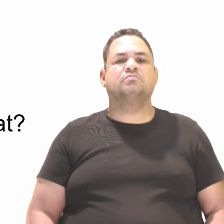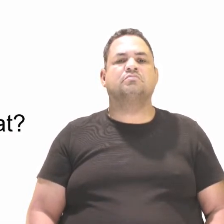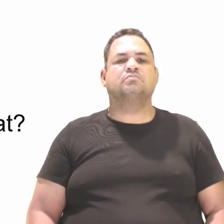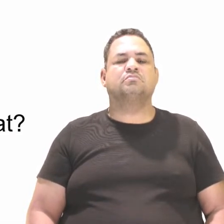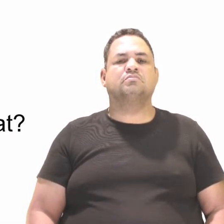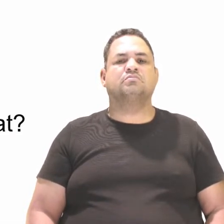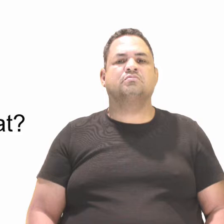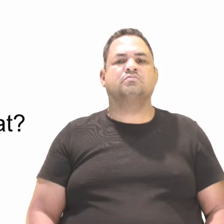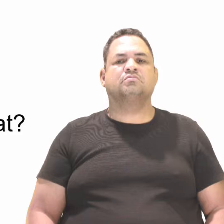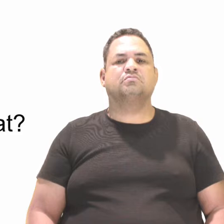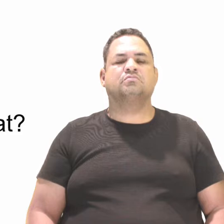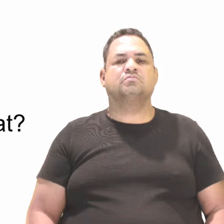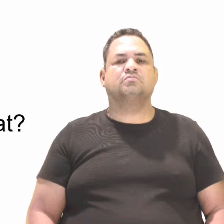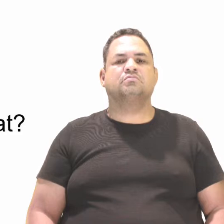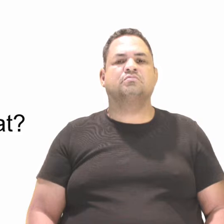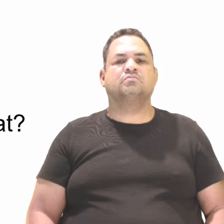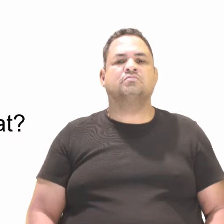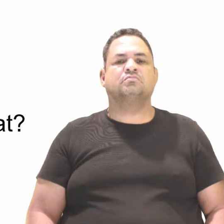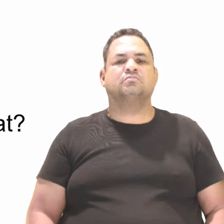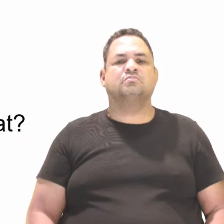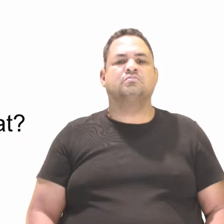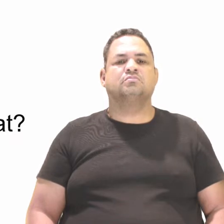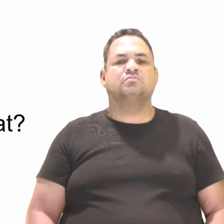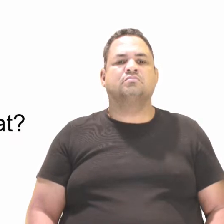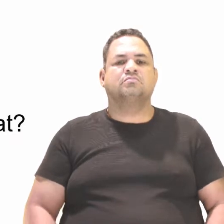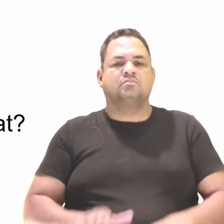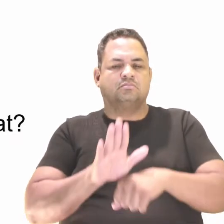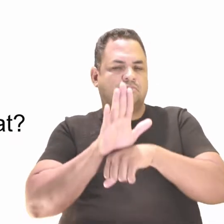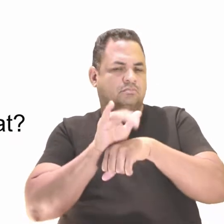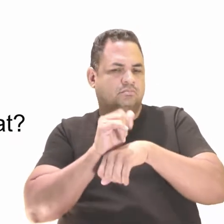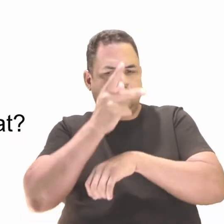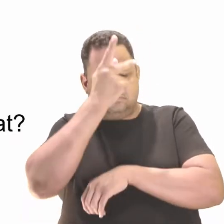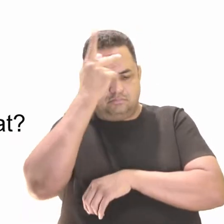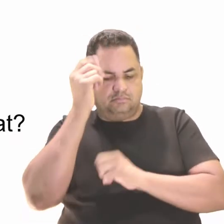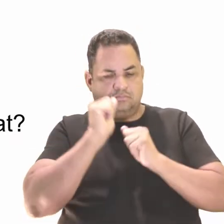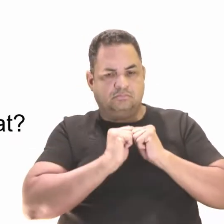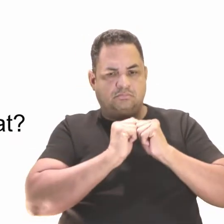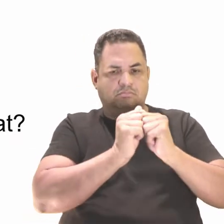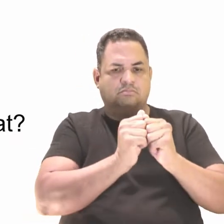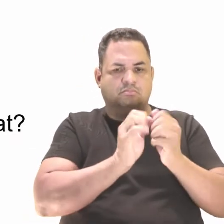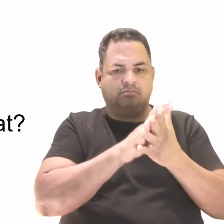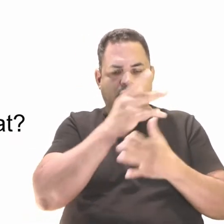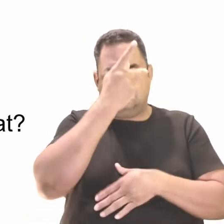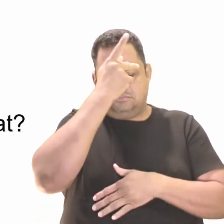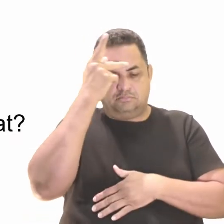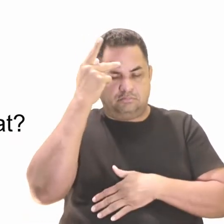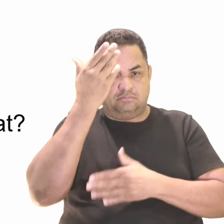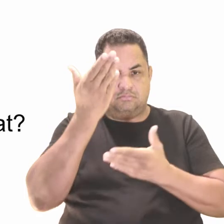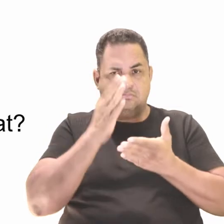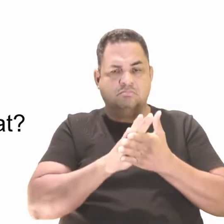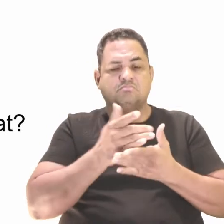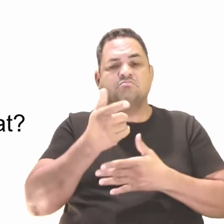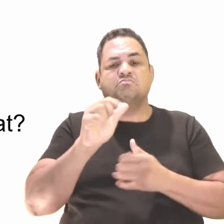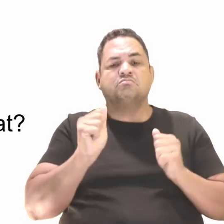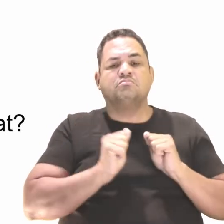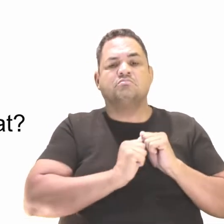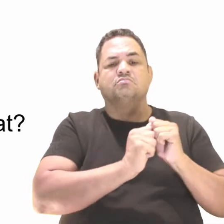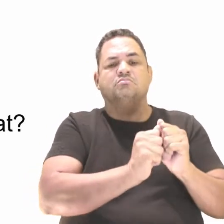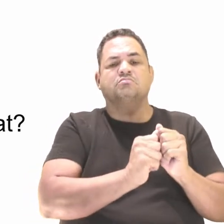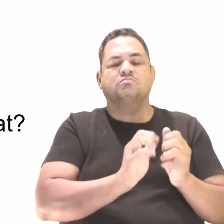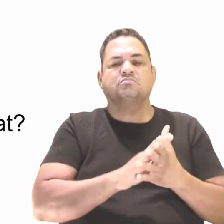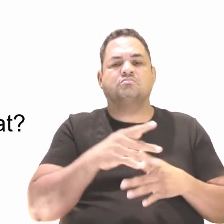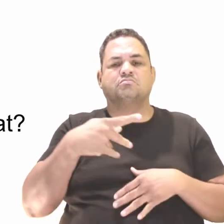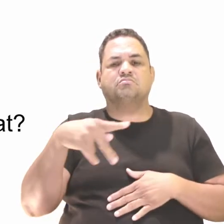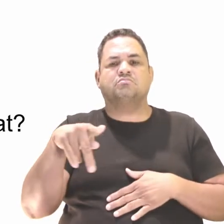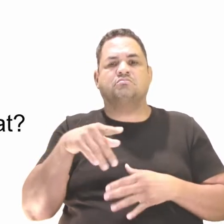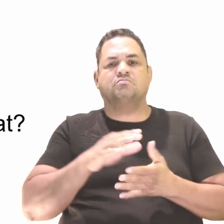us for a barbecue. Ela tá chamando alguém para se juntar a essas pessoas, a ela e outras pessoas,